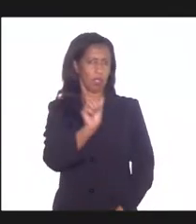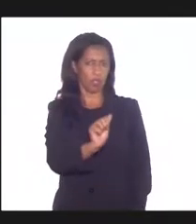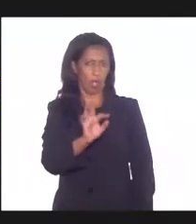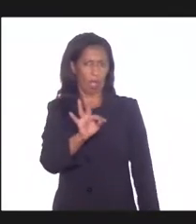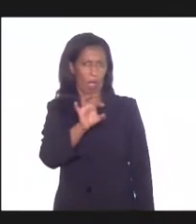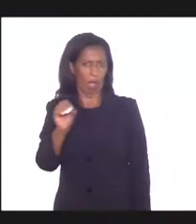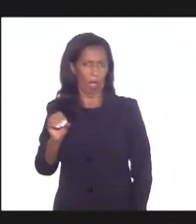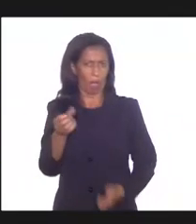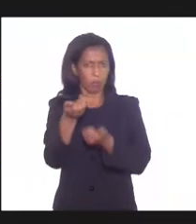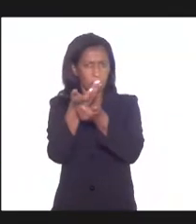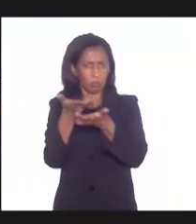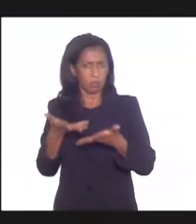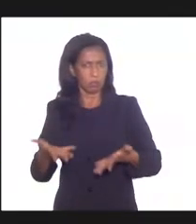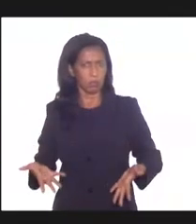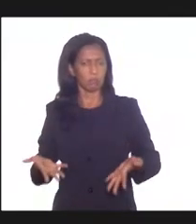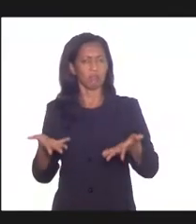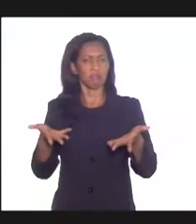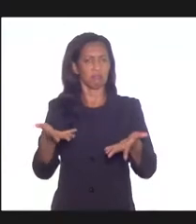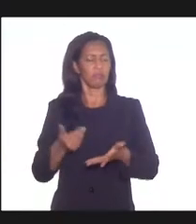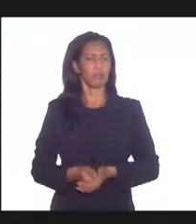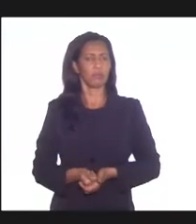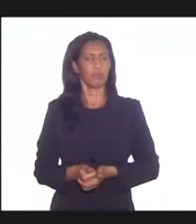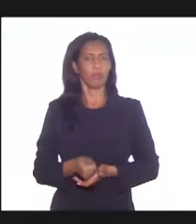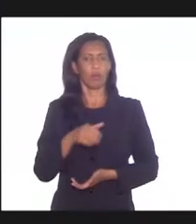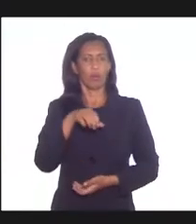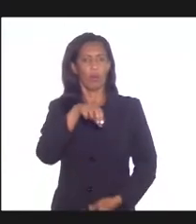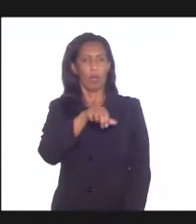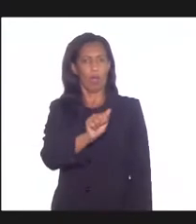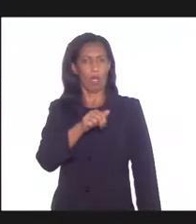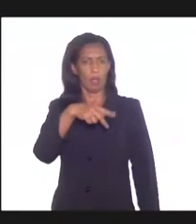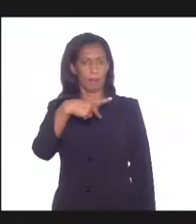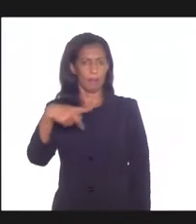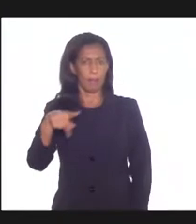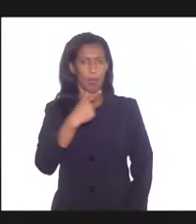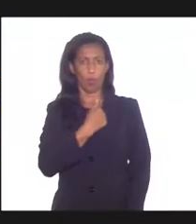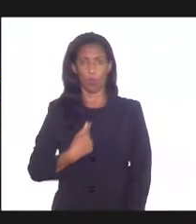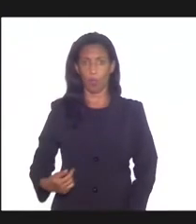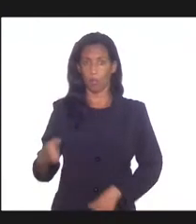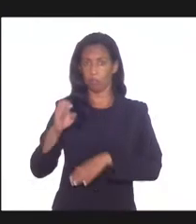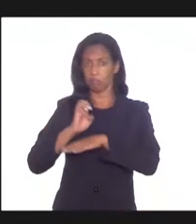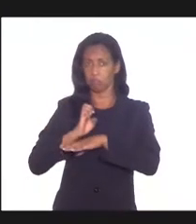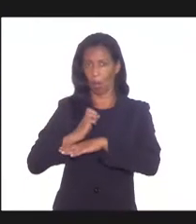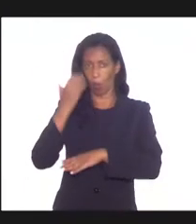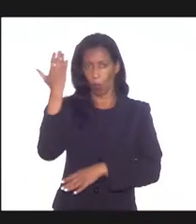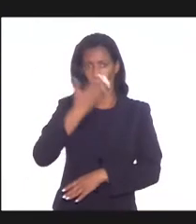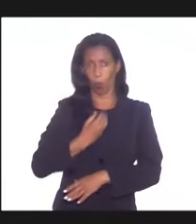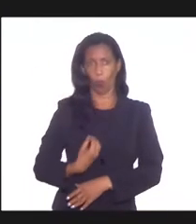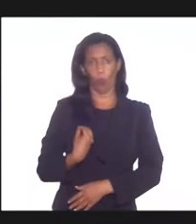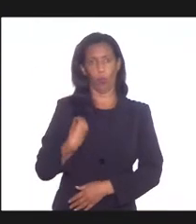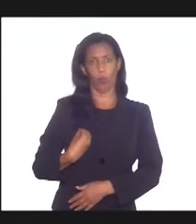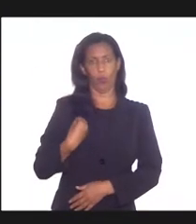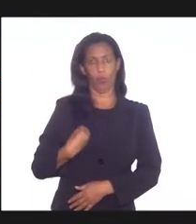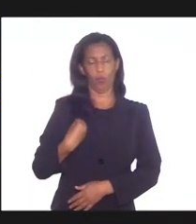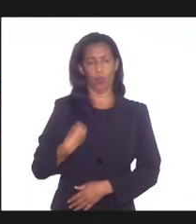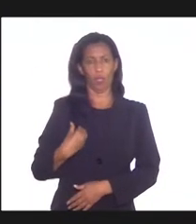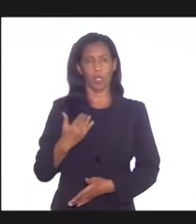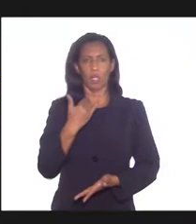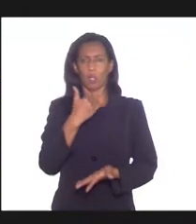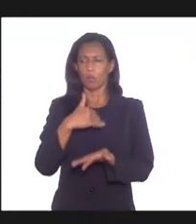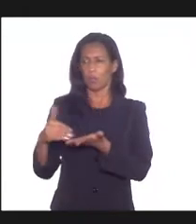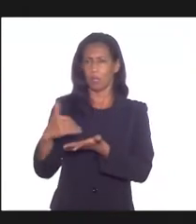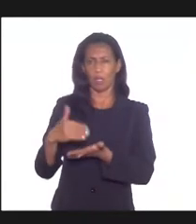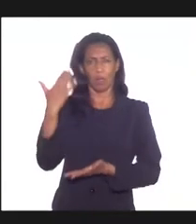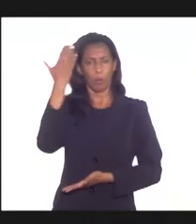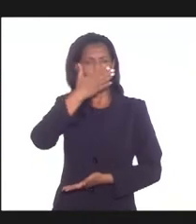o ato de celebração desse acordo com a ANP, o governador do estado Cláudio Castro e os secretários presentes. Eu acho